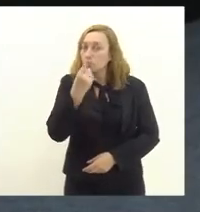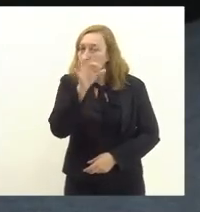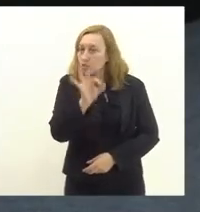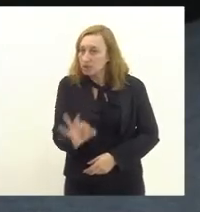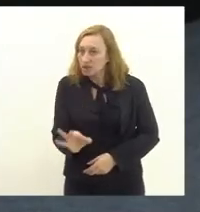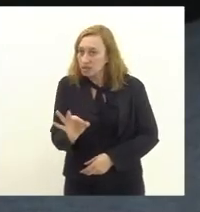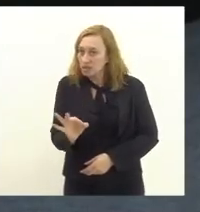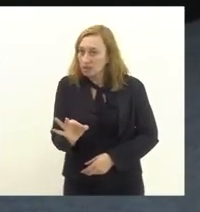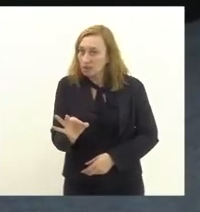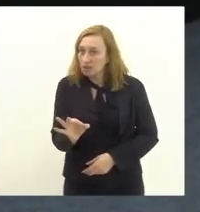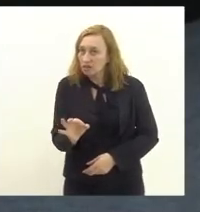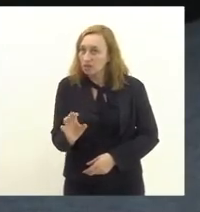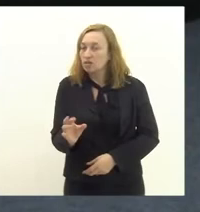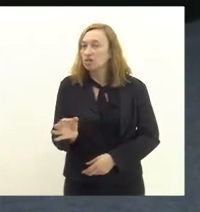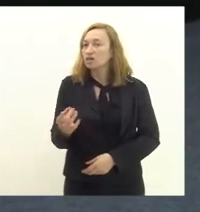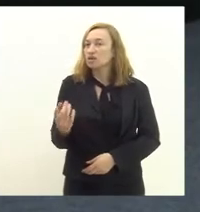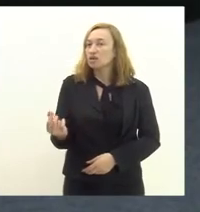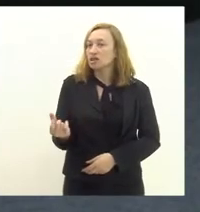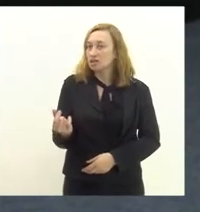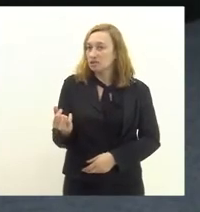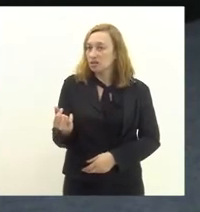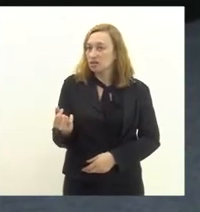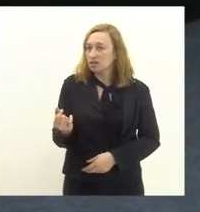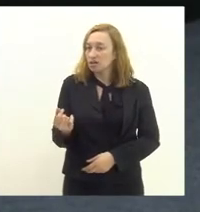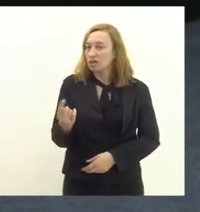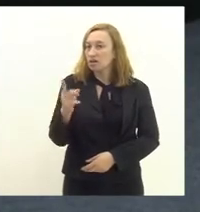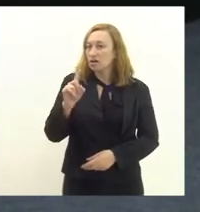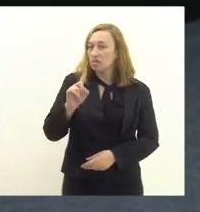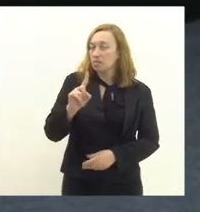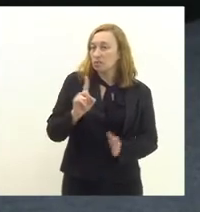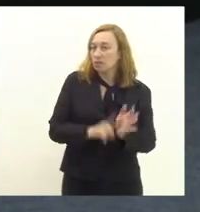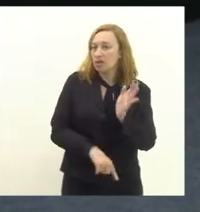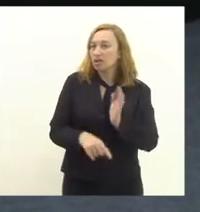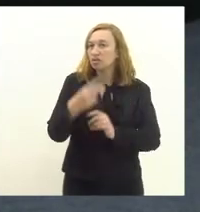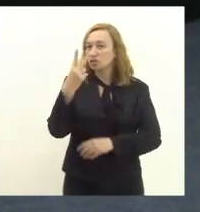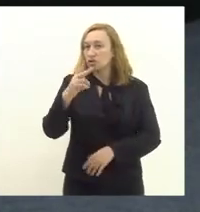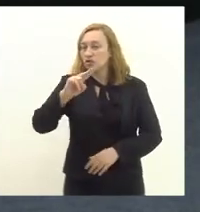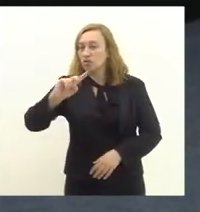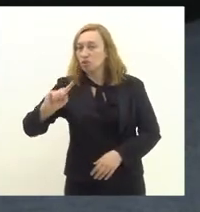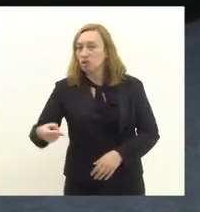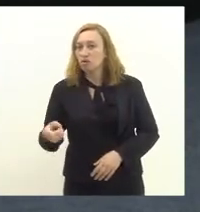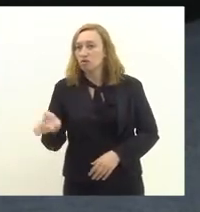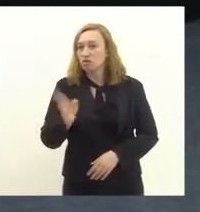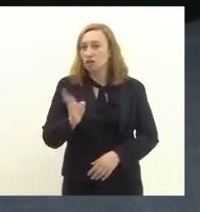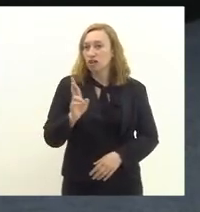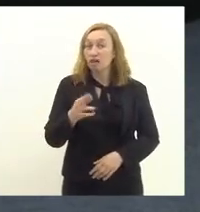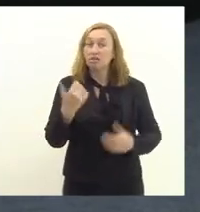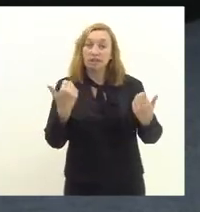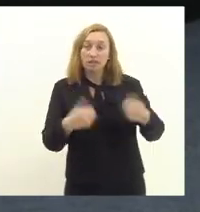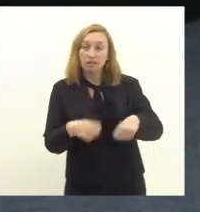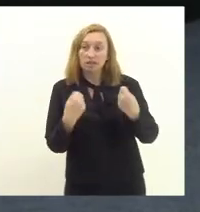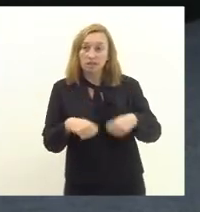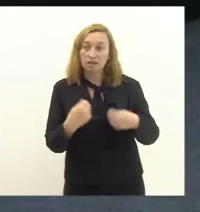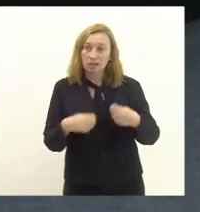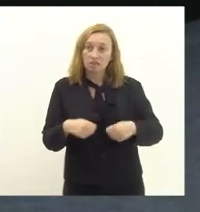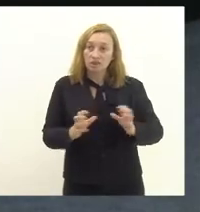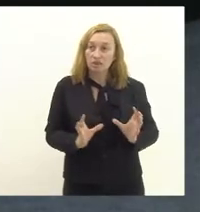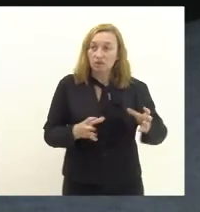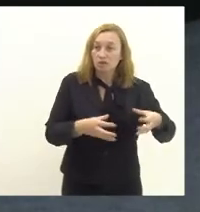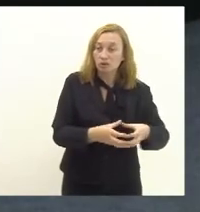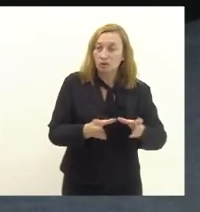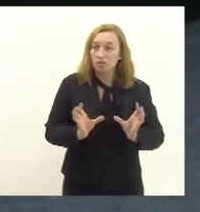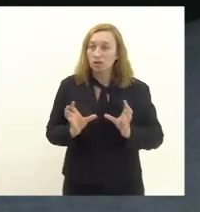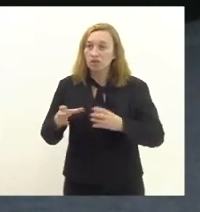1% desse valor, ou seja, menos de 2 milhões de reais, seriam necessários para que as cooperativas